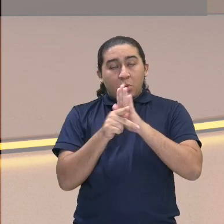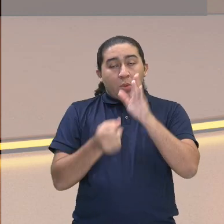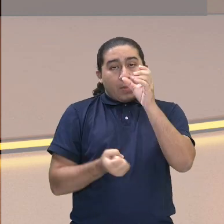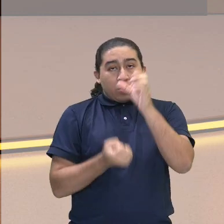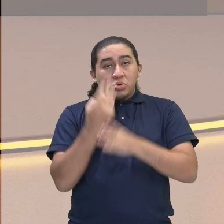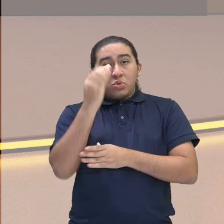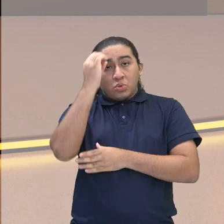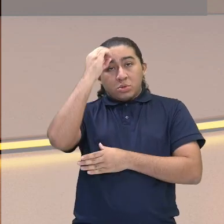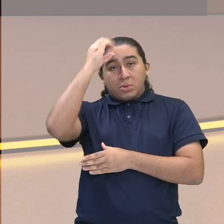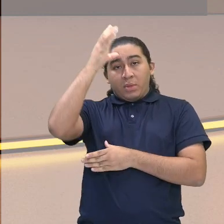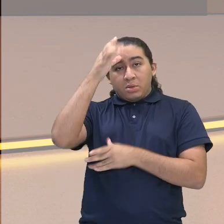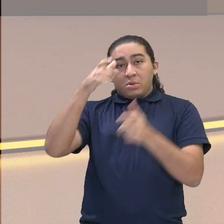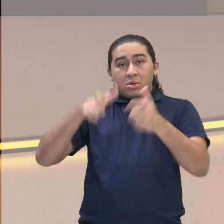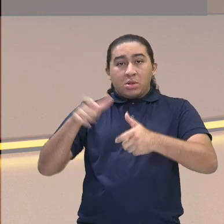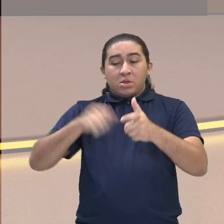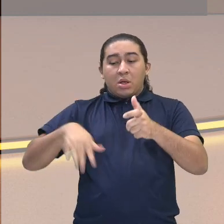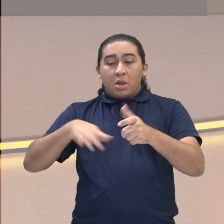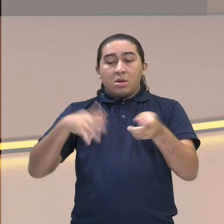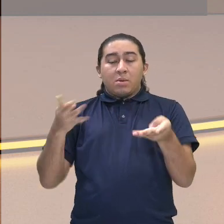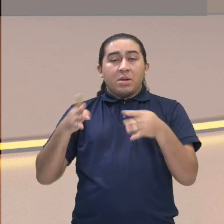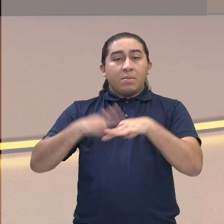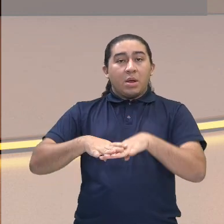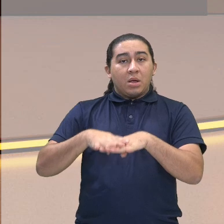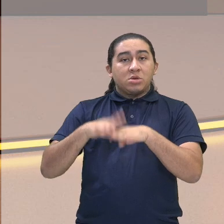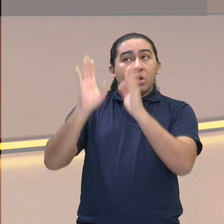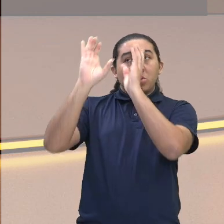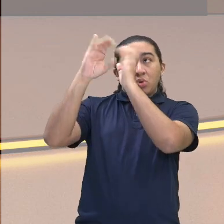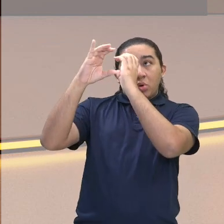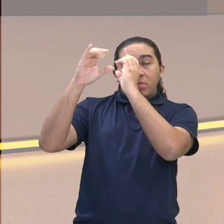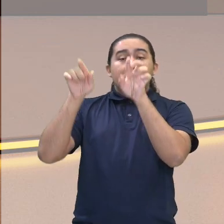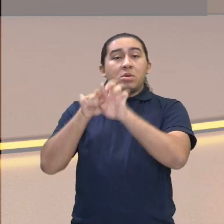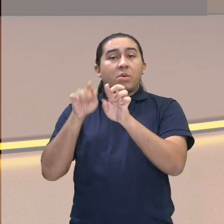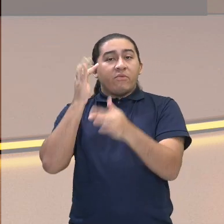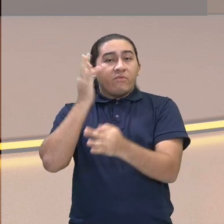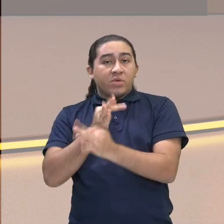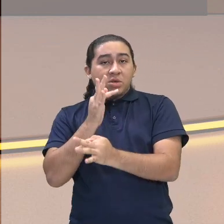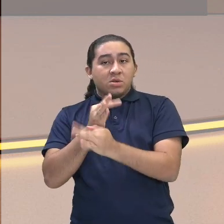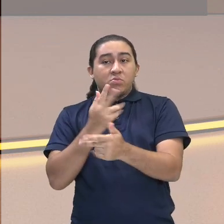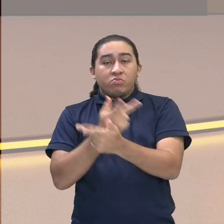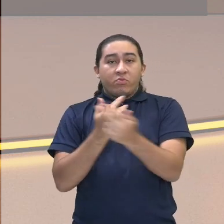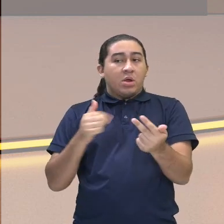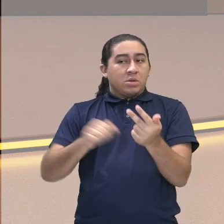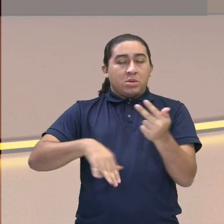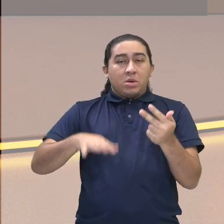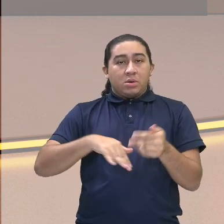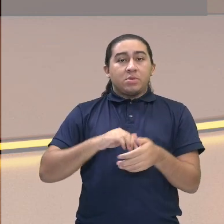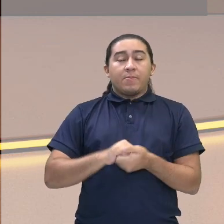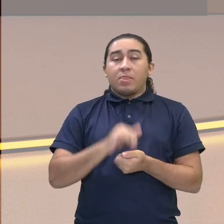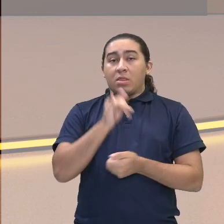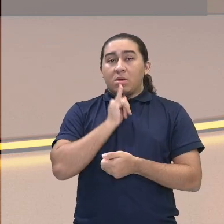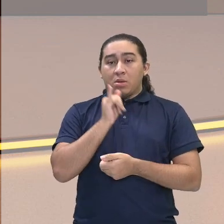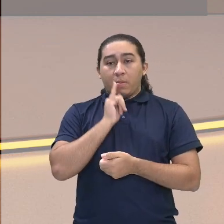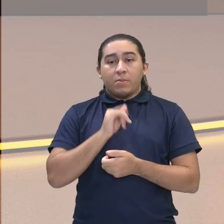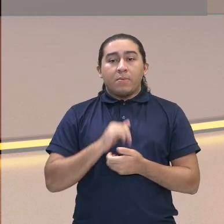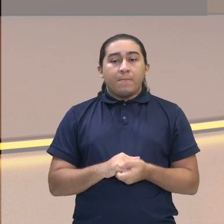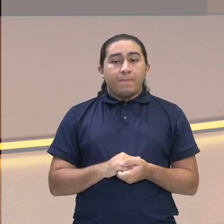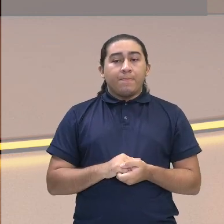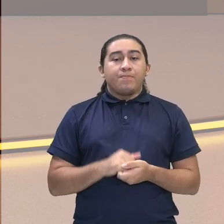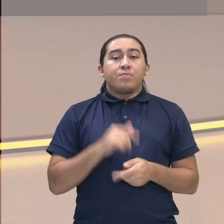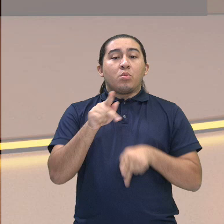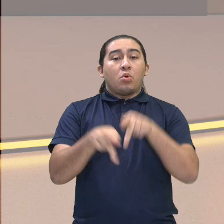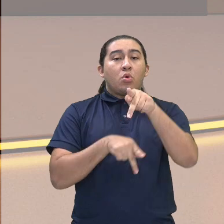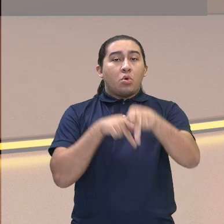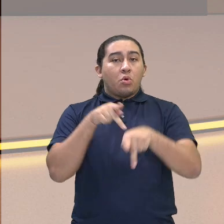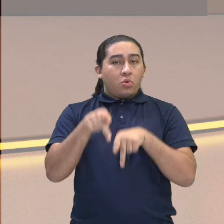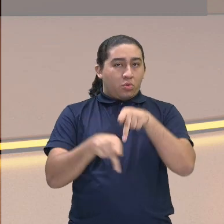na matemática, na astronomia, na física e em diversas áreas. Como, por exemplo, os povos